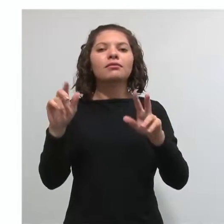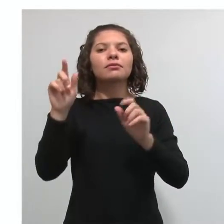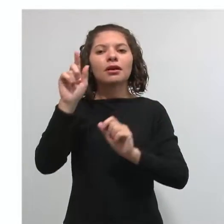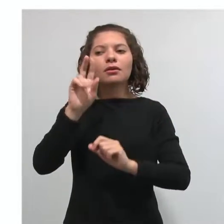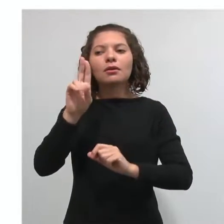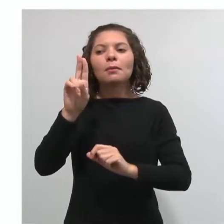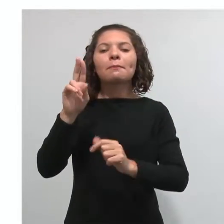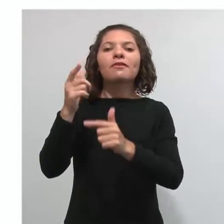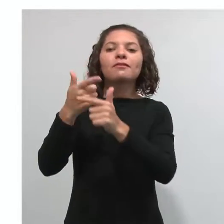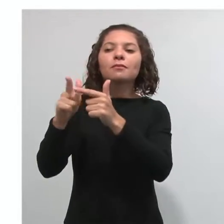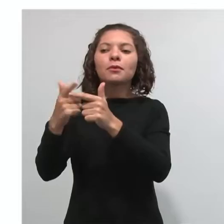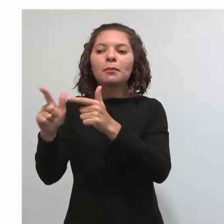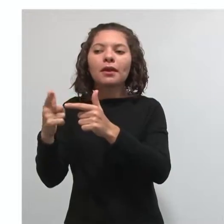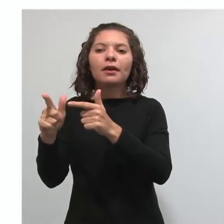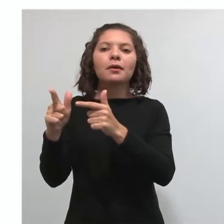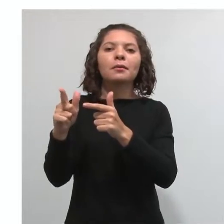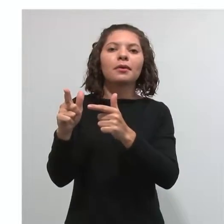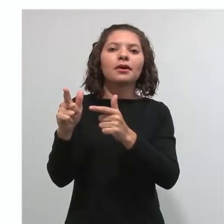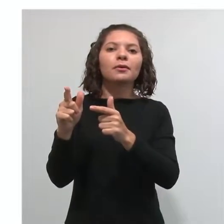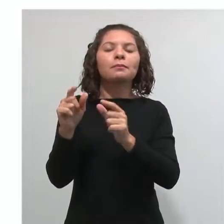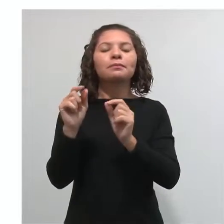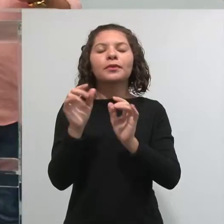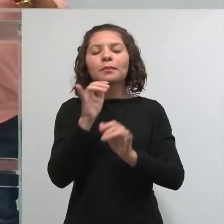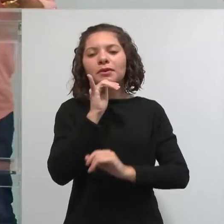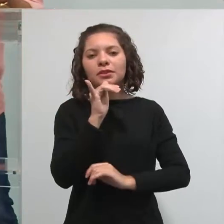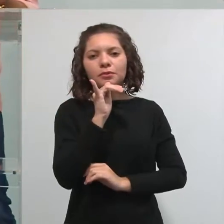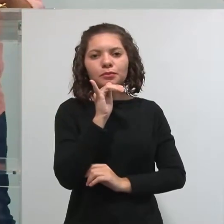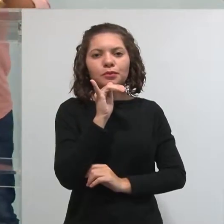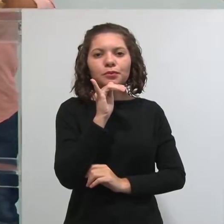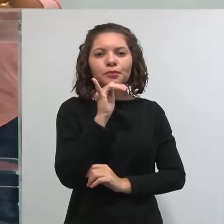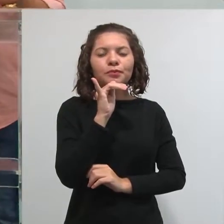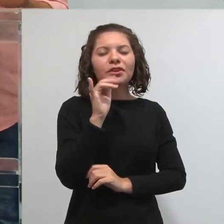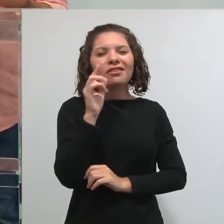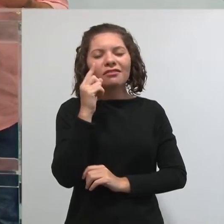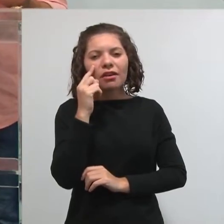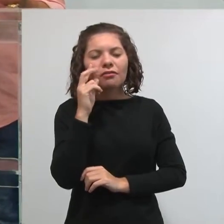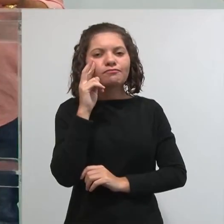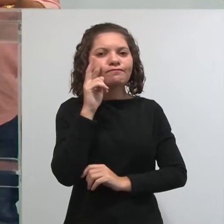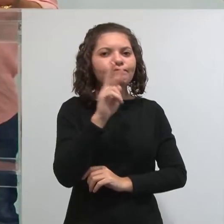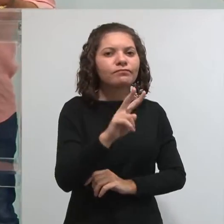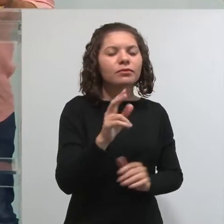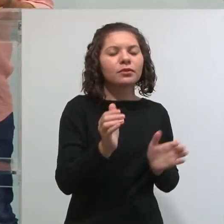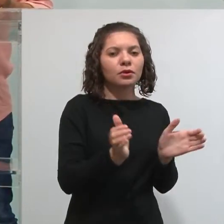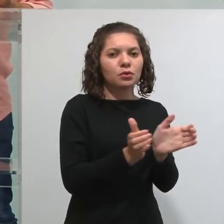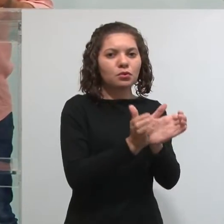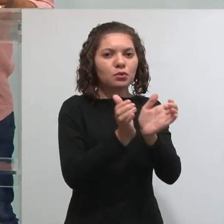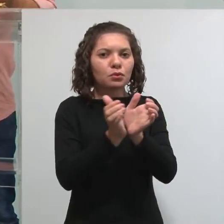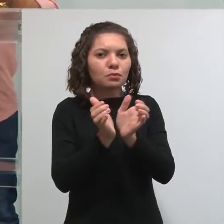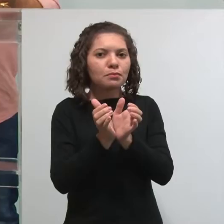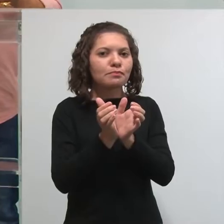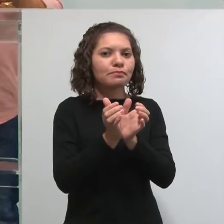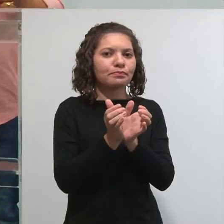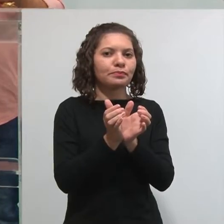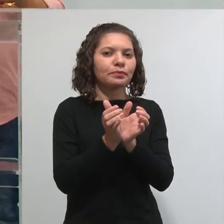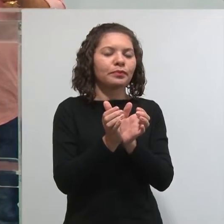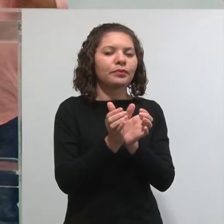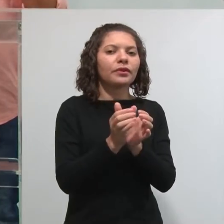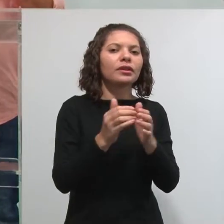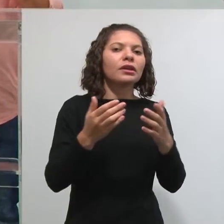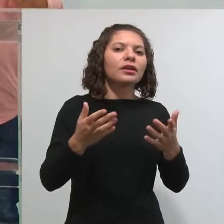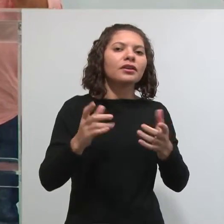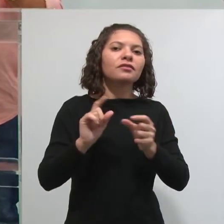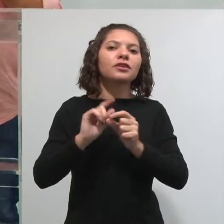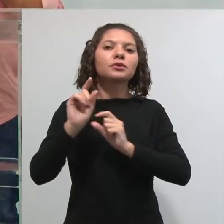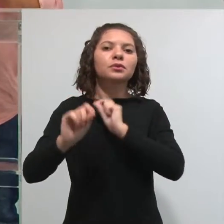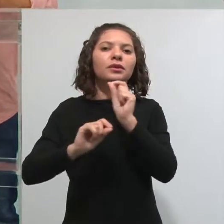pública. Então, ele olha para os grupos de interesse e a influência desses grupos de interesse no sentido de